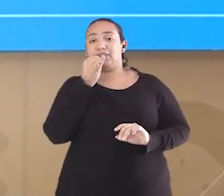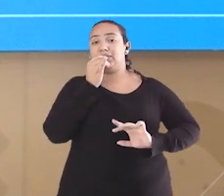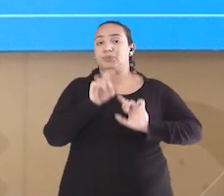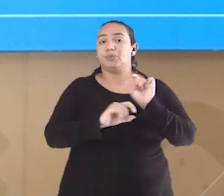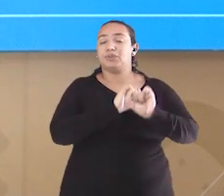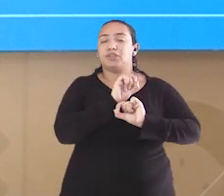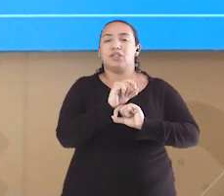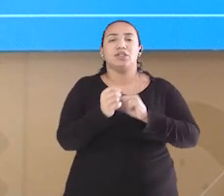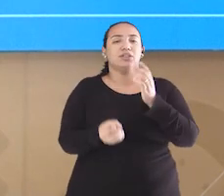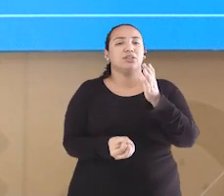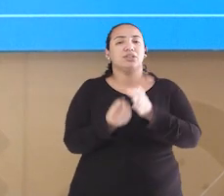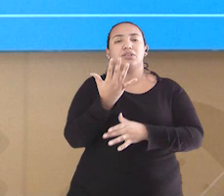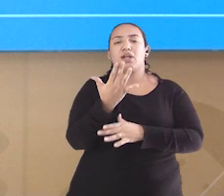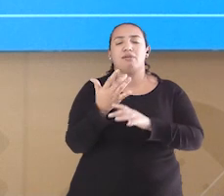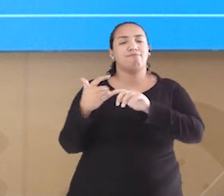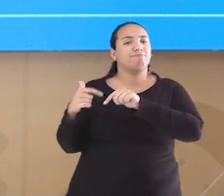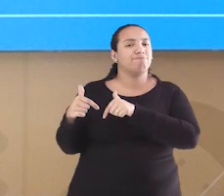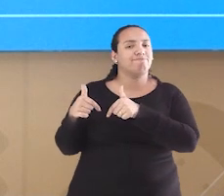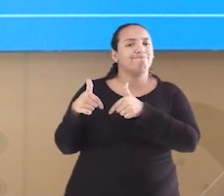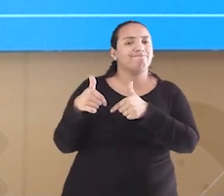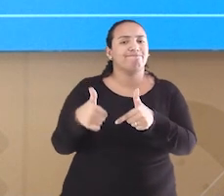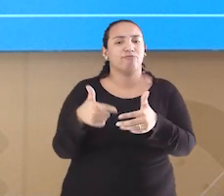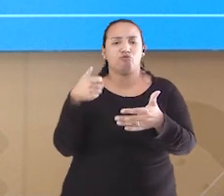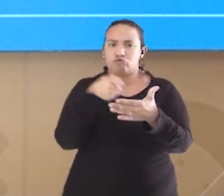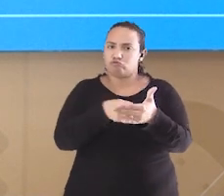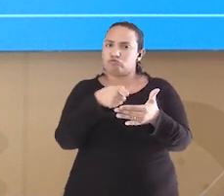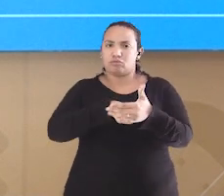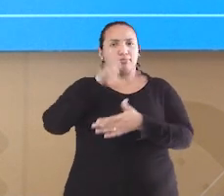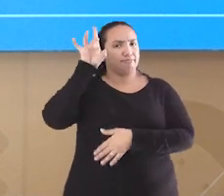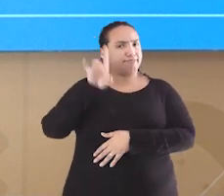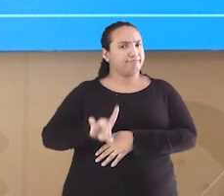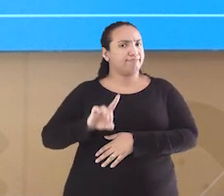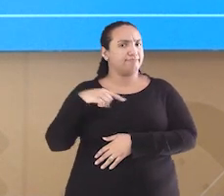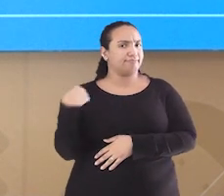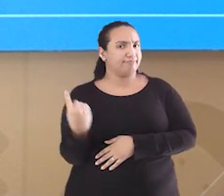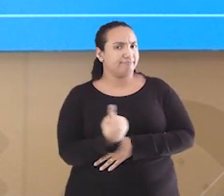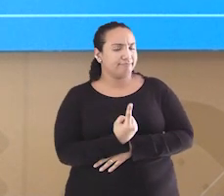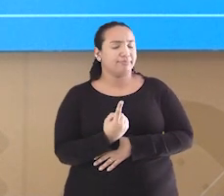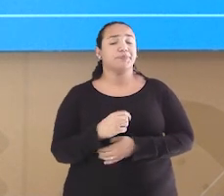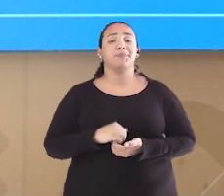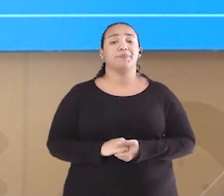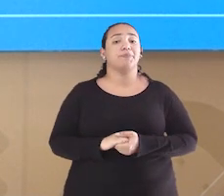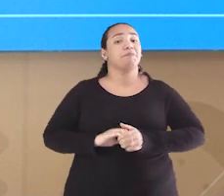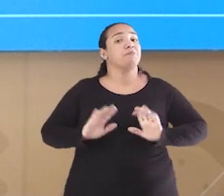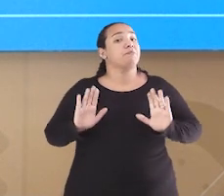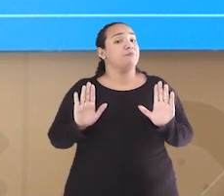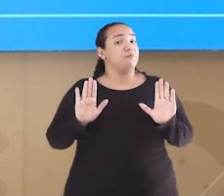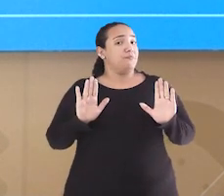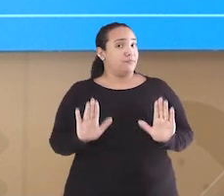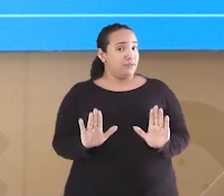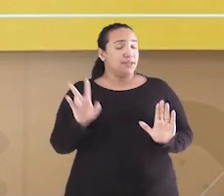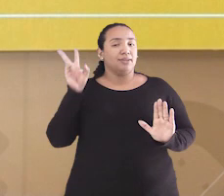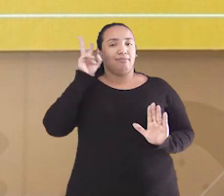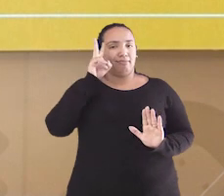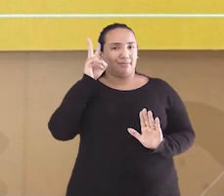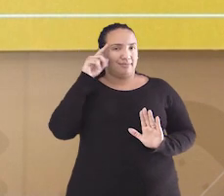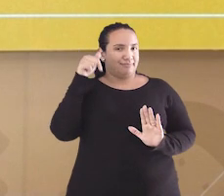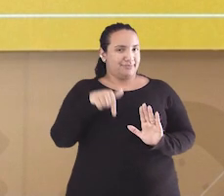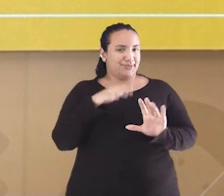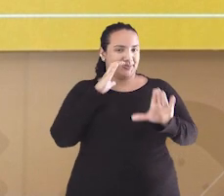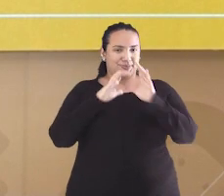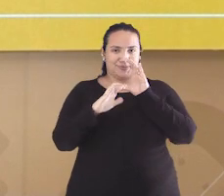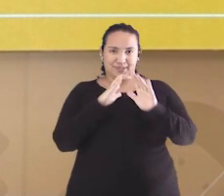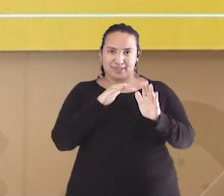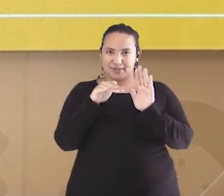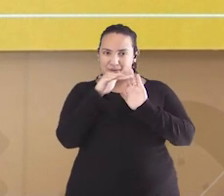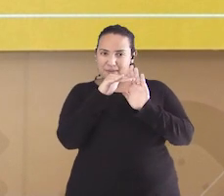exemplo, mobilizar uma ação para lutarmos pelos nossos direitos. Mas, voltando ao tópico da